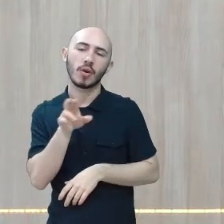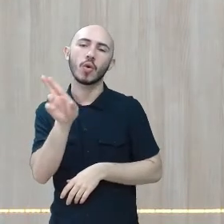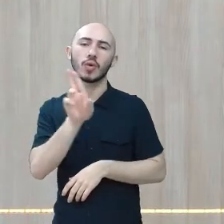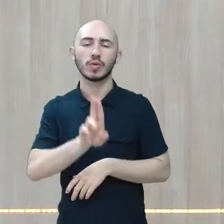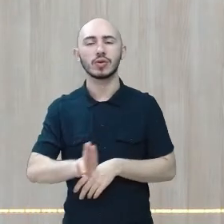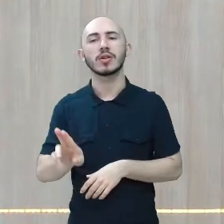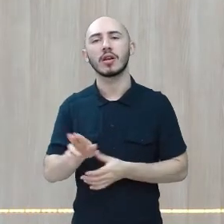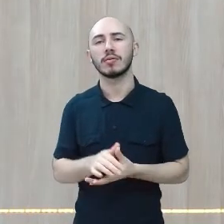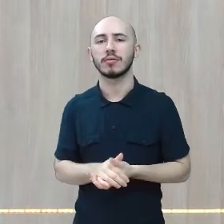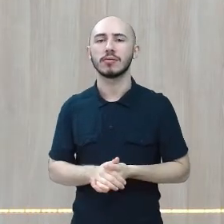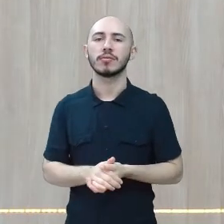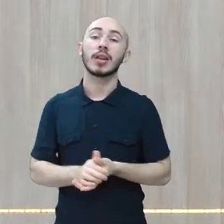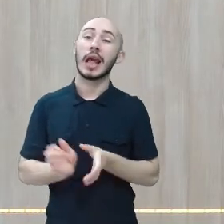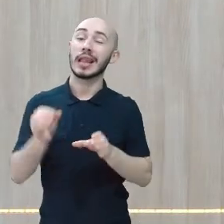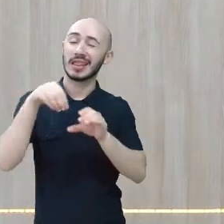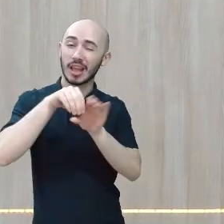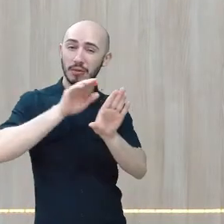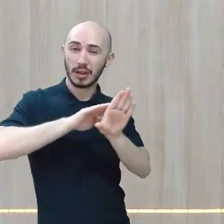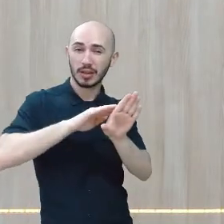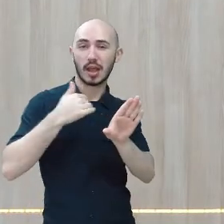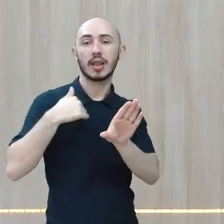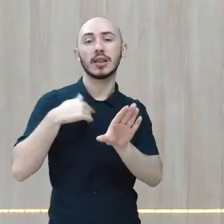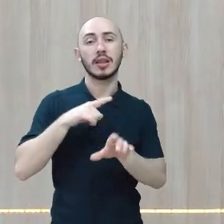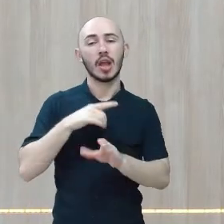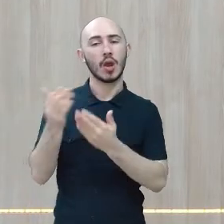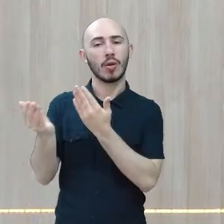uma comparação implícita.